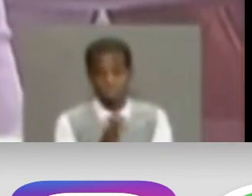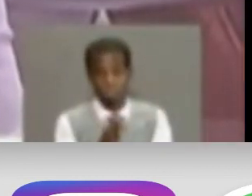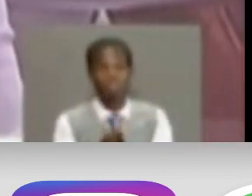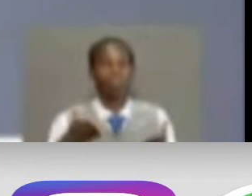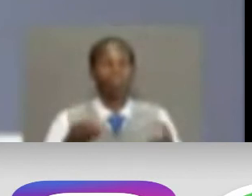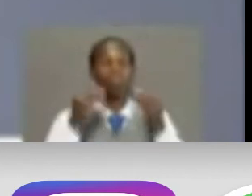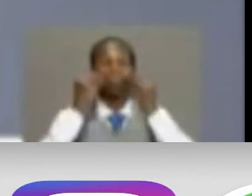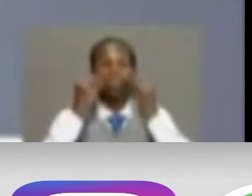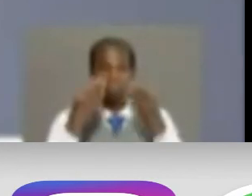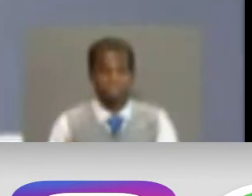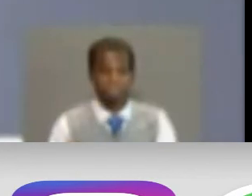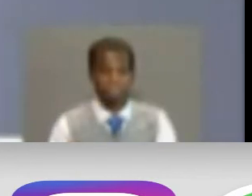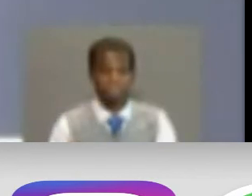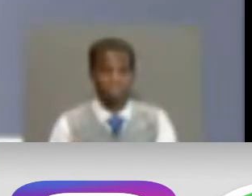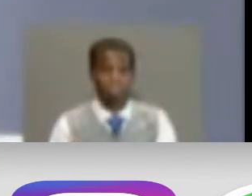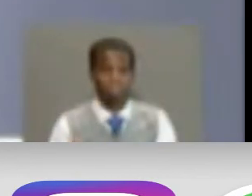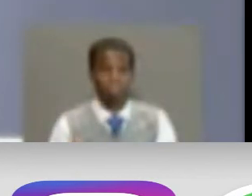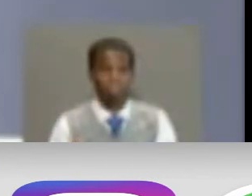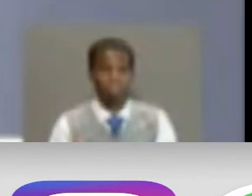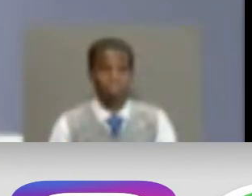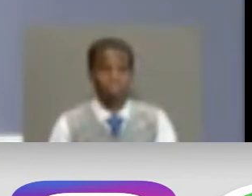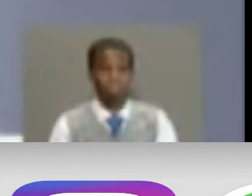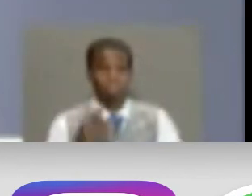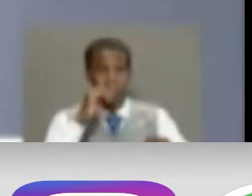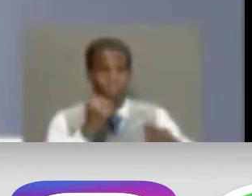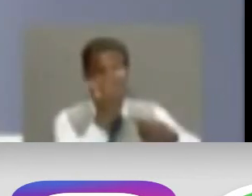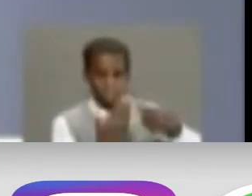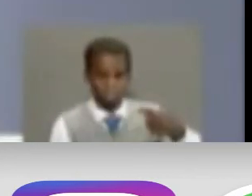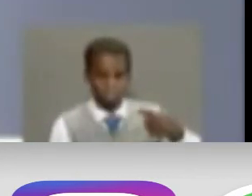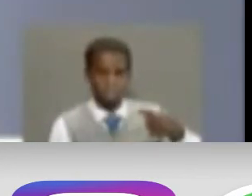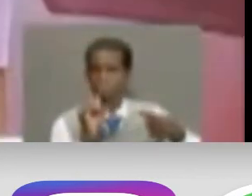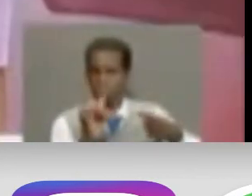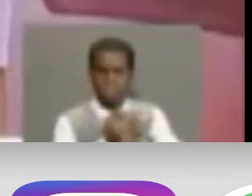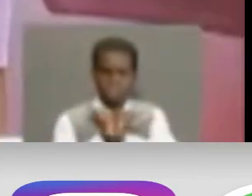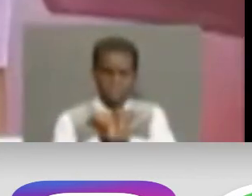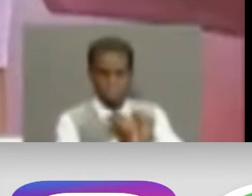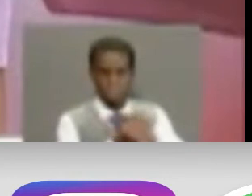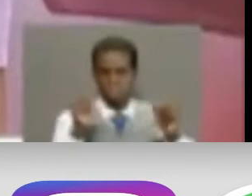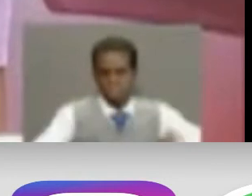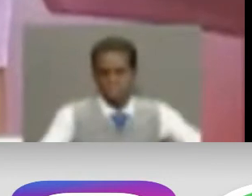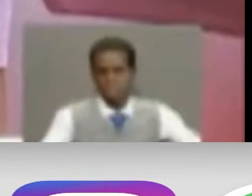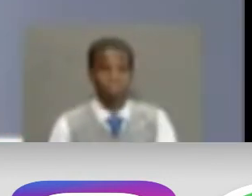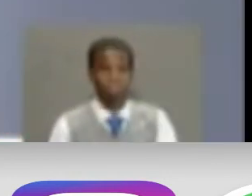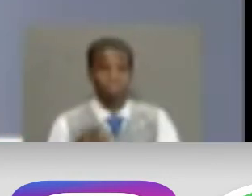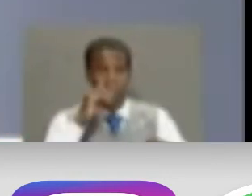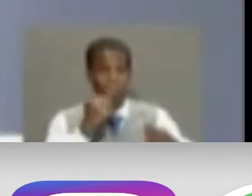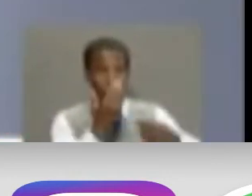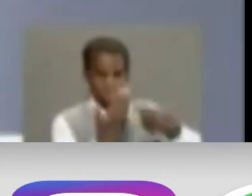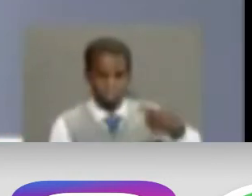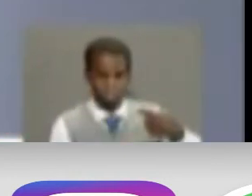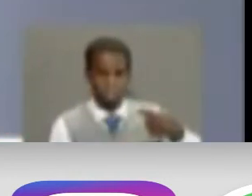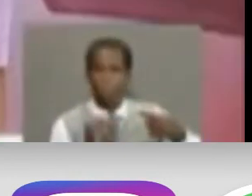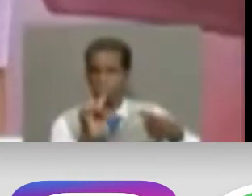já está a defender, ou Eu não. Sim, posso defender essa posição. Defender o Adalberto? Pois, não. Posso defender